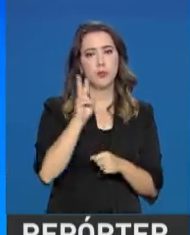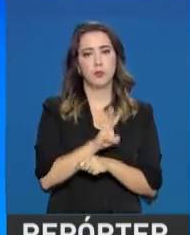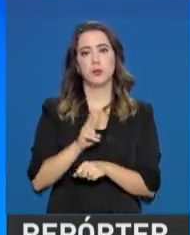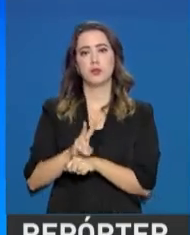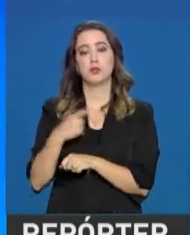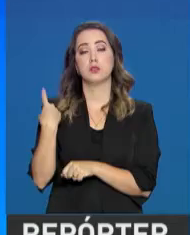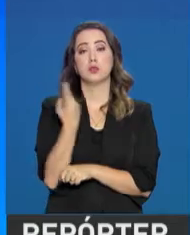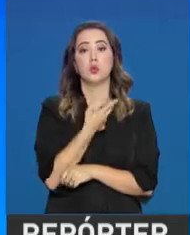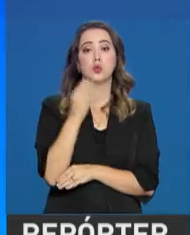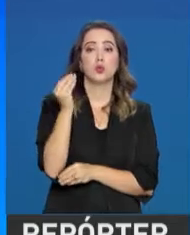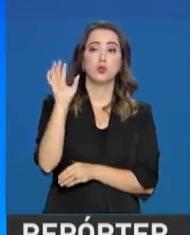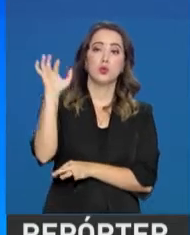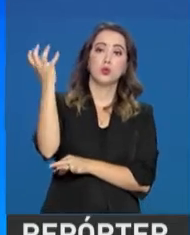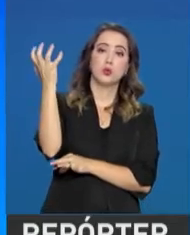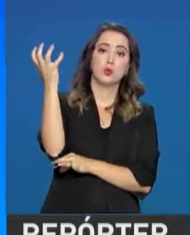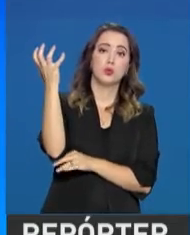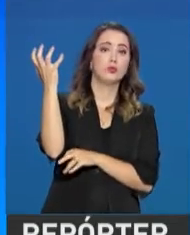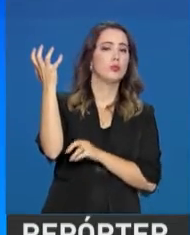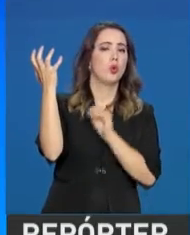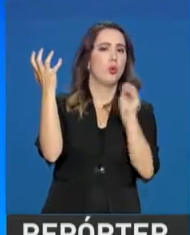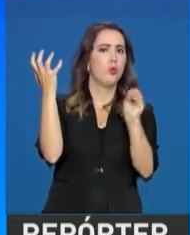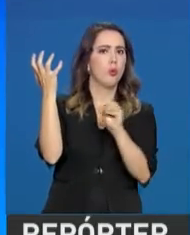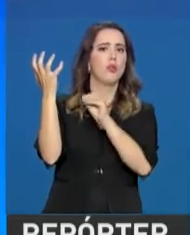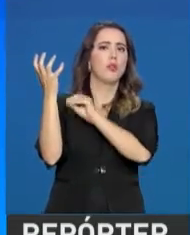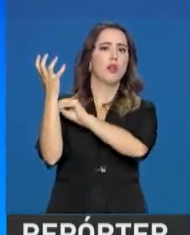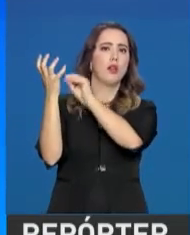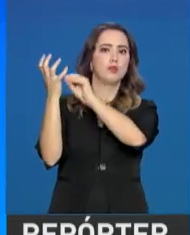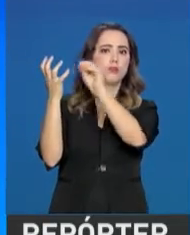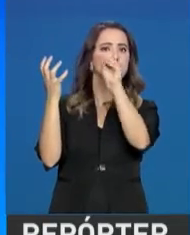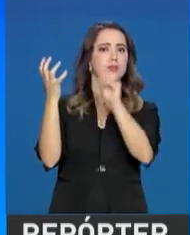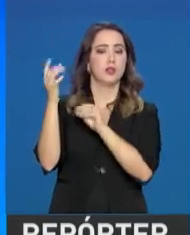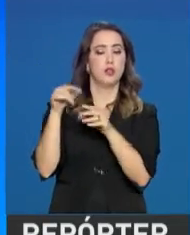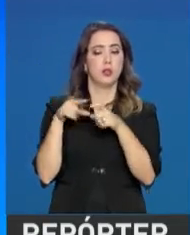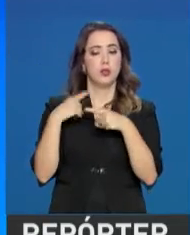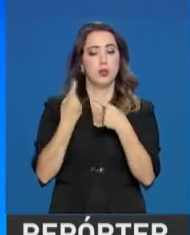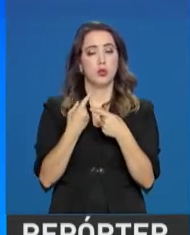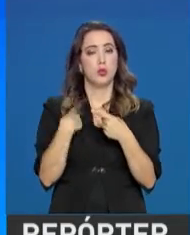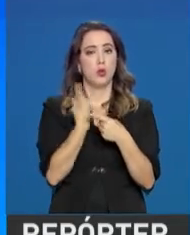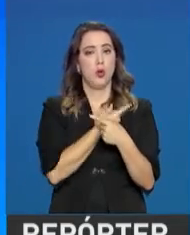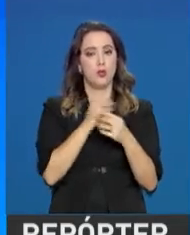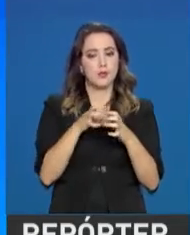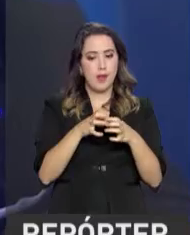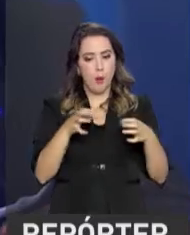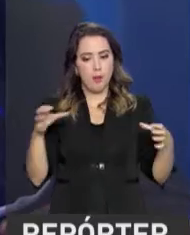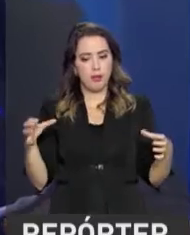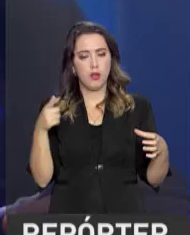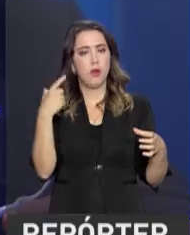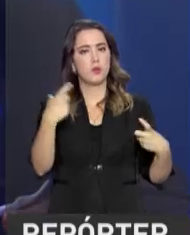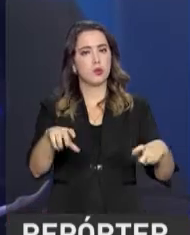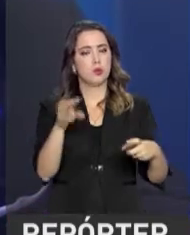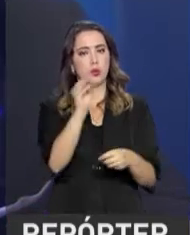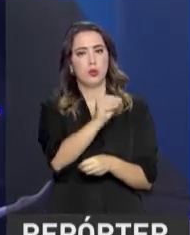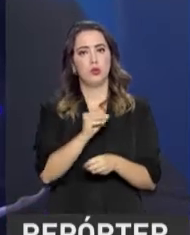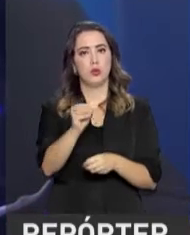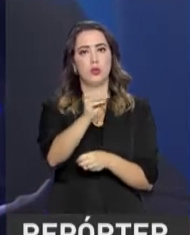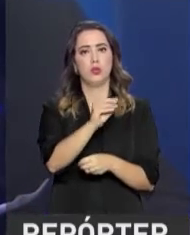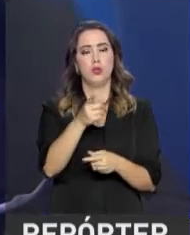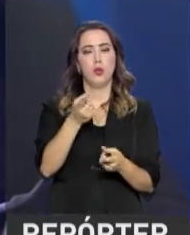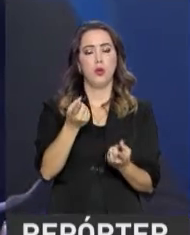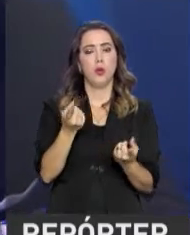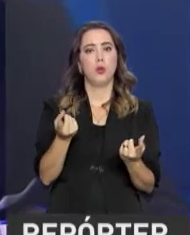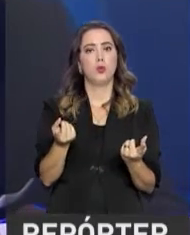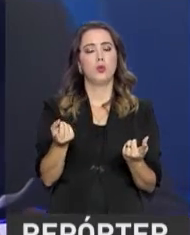nossas florestas, ampliamos áreas de conservação florestal, revertemos a curva